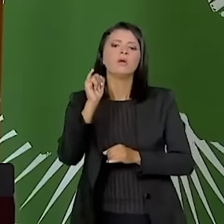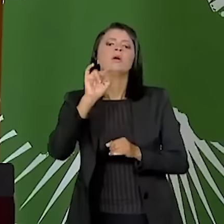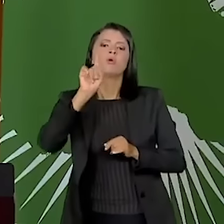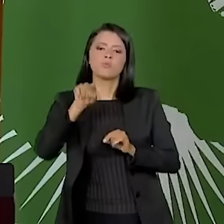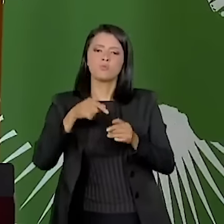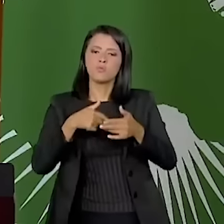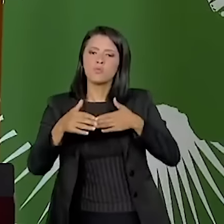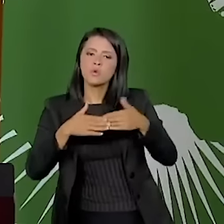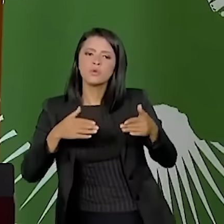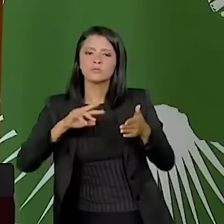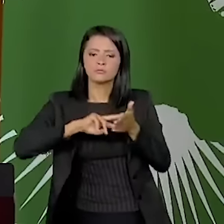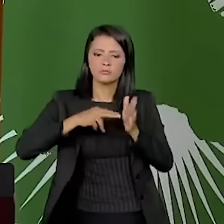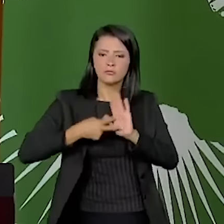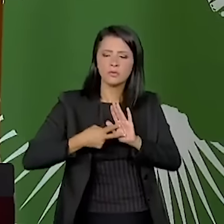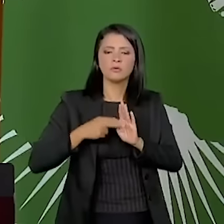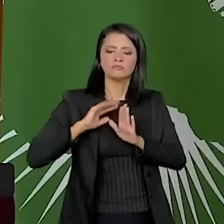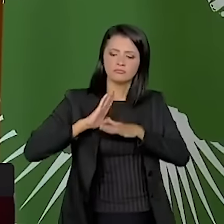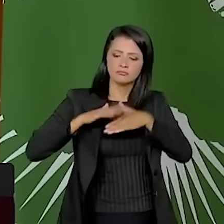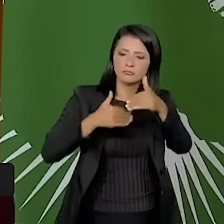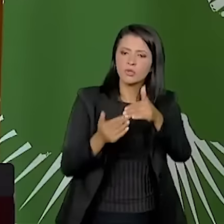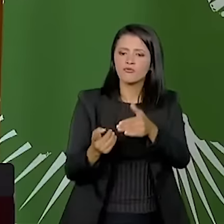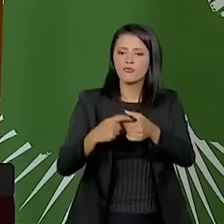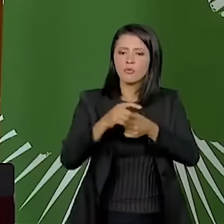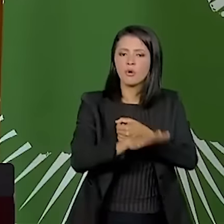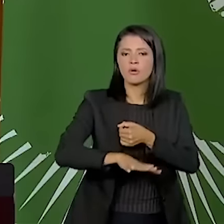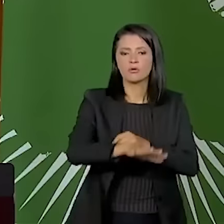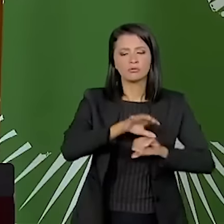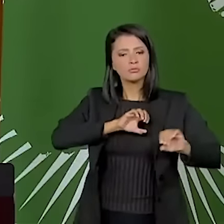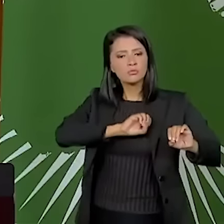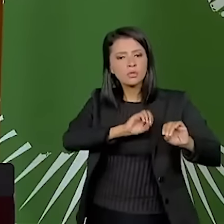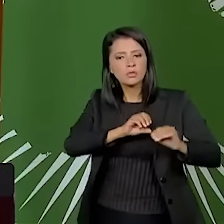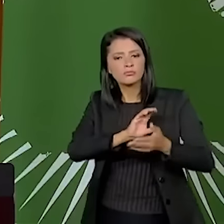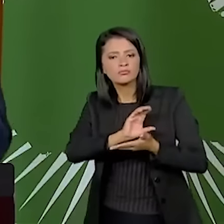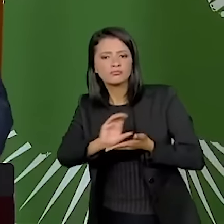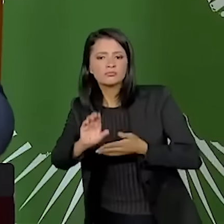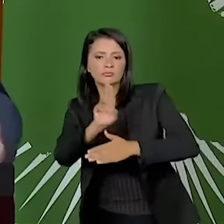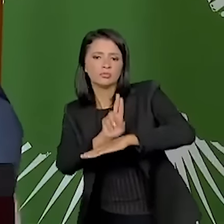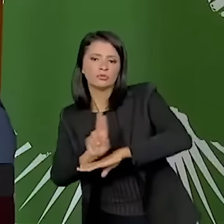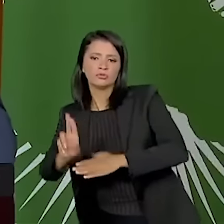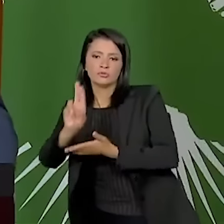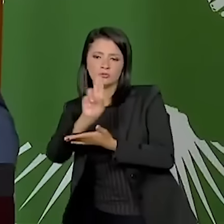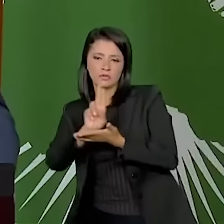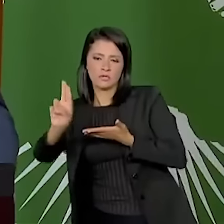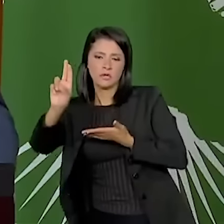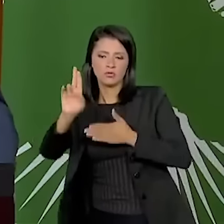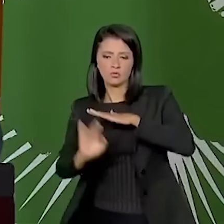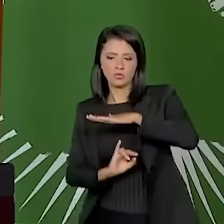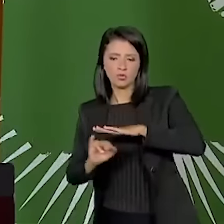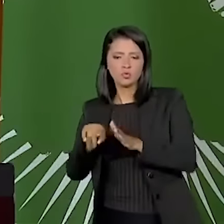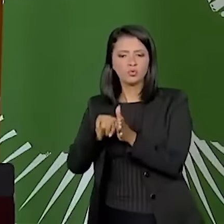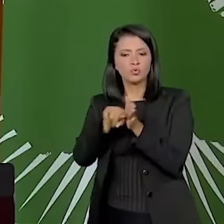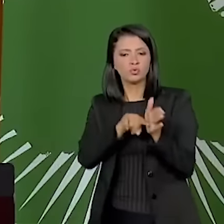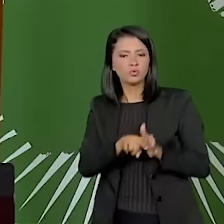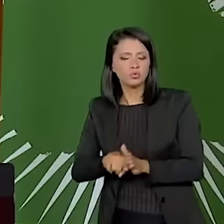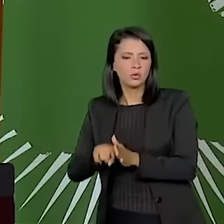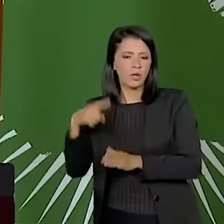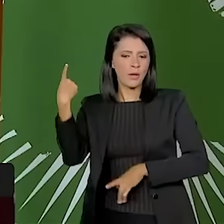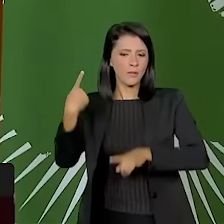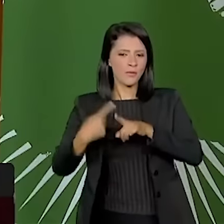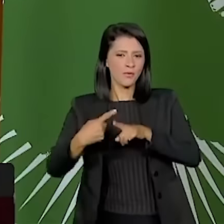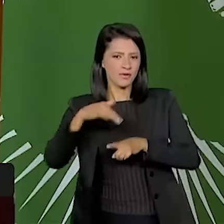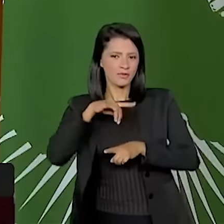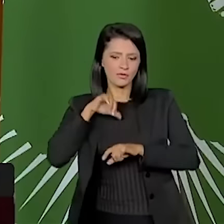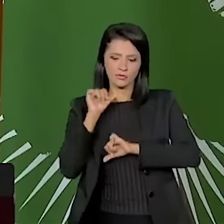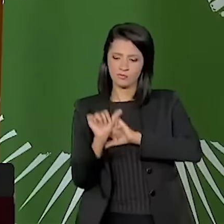do continente, que volte para a educação, para uma universidade, para um instituto de pesquisa. Porque se a gente não mudar, e